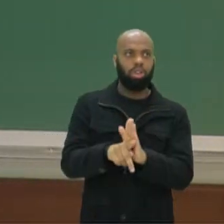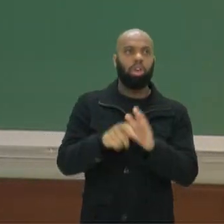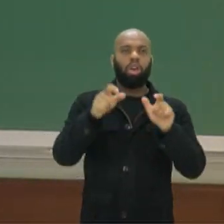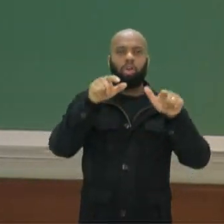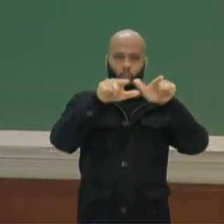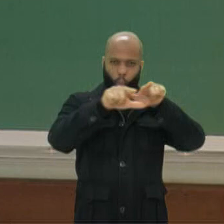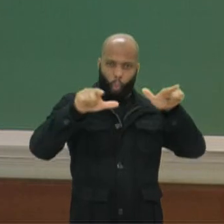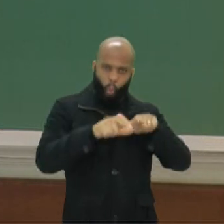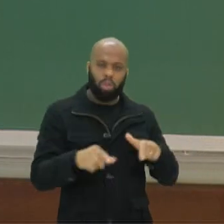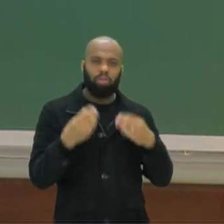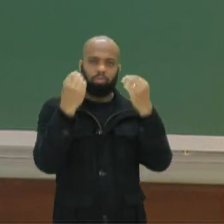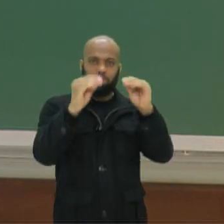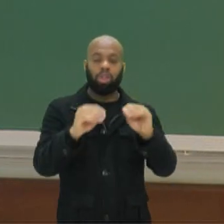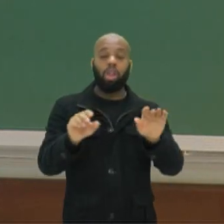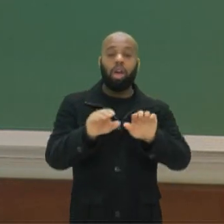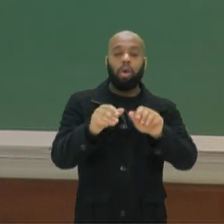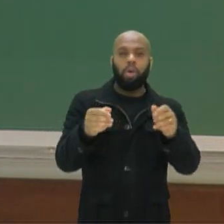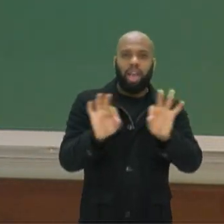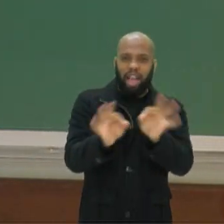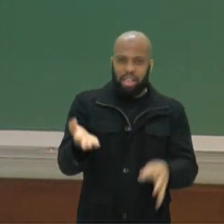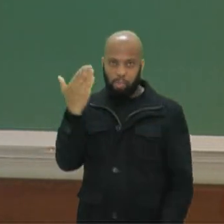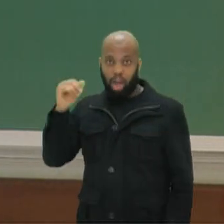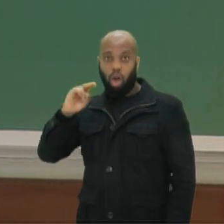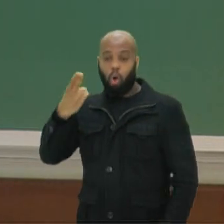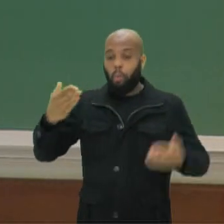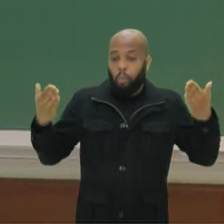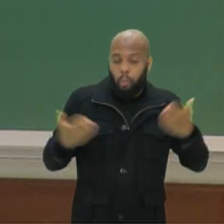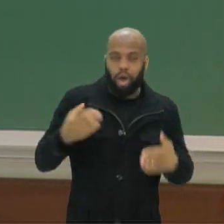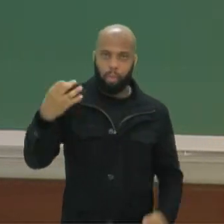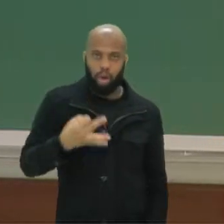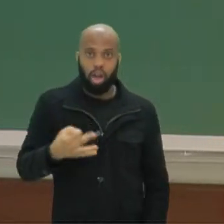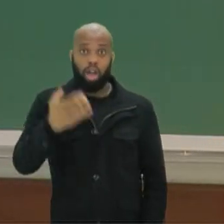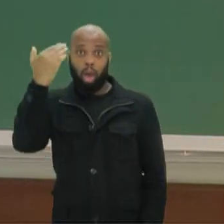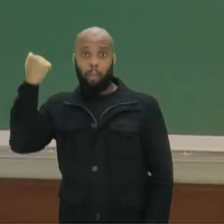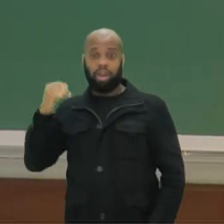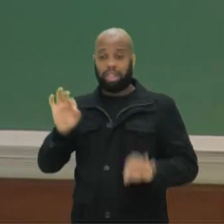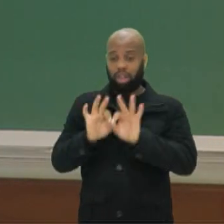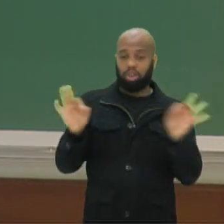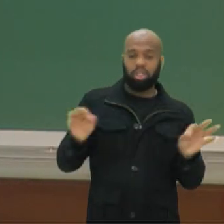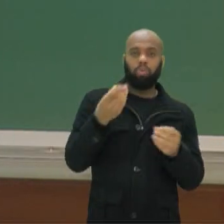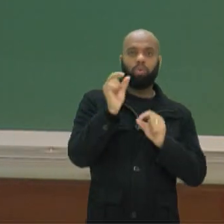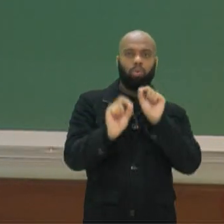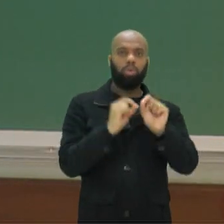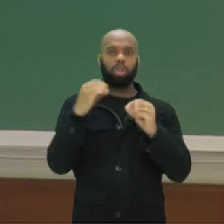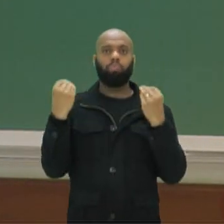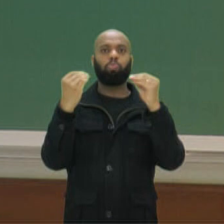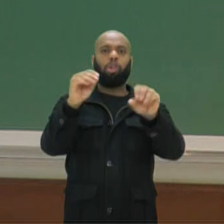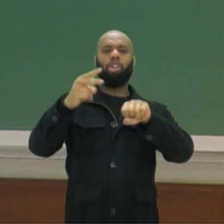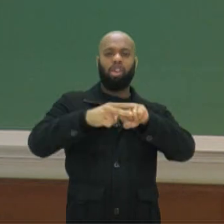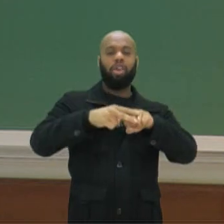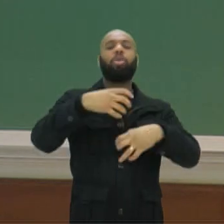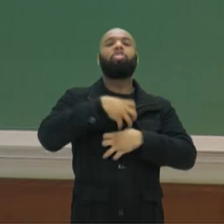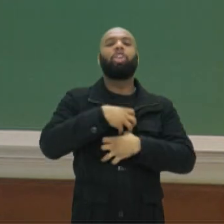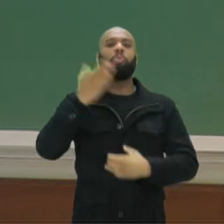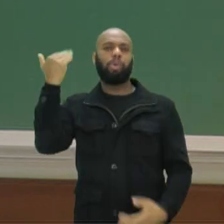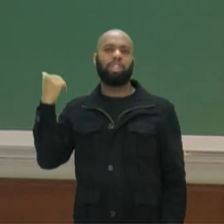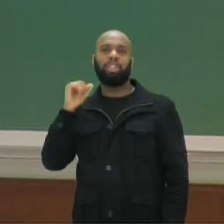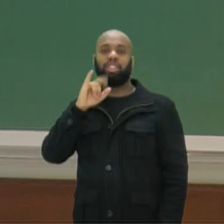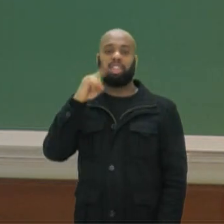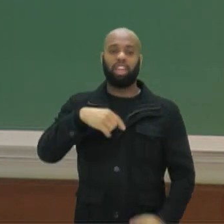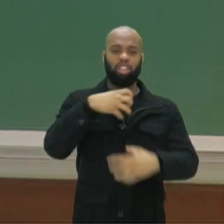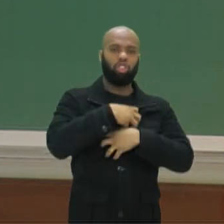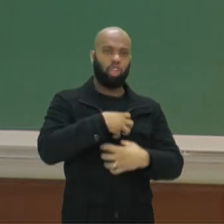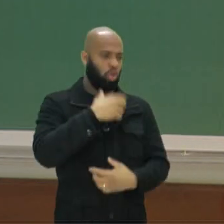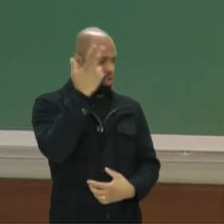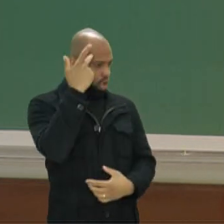com o passado simples ou com o presente perfeito. Gente, o passado simples é só você jogar o verbo para o passado. Se for regular, você